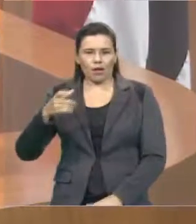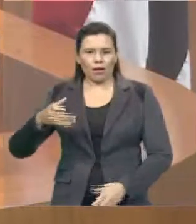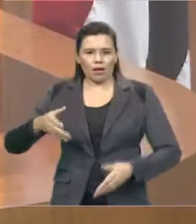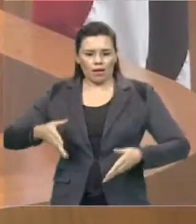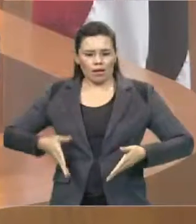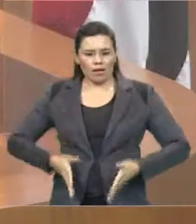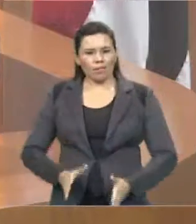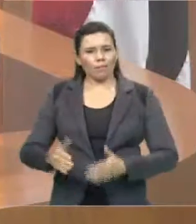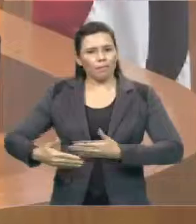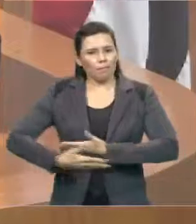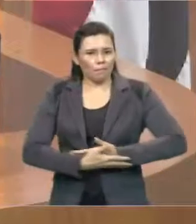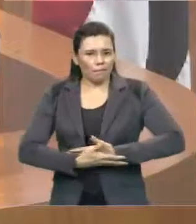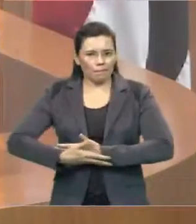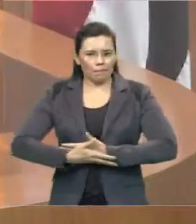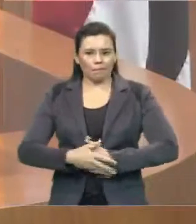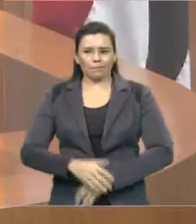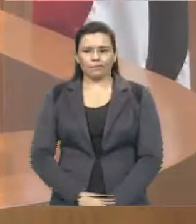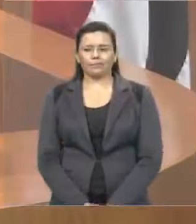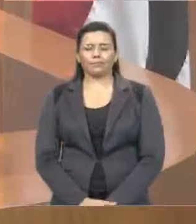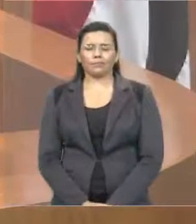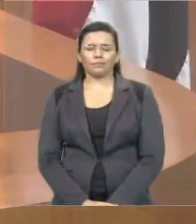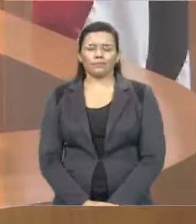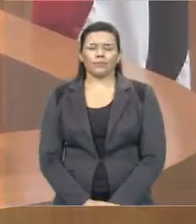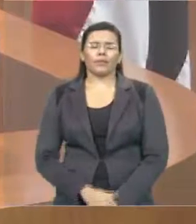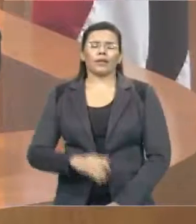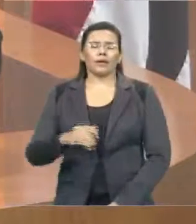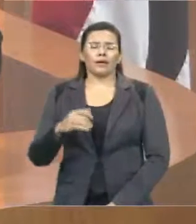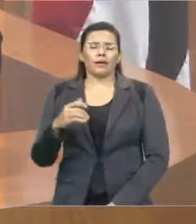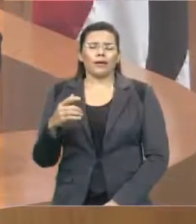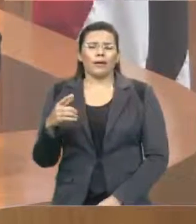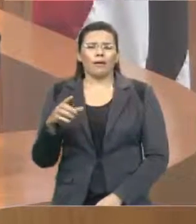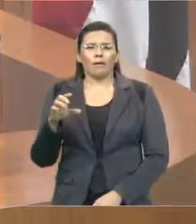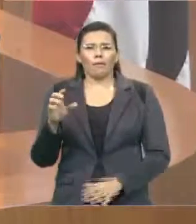utilizado no pós-cesariana, ocitocina.